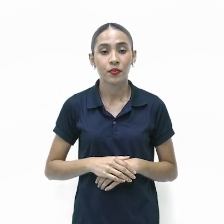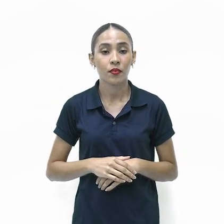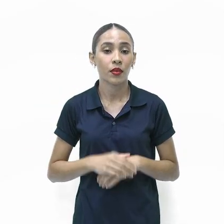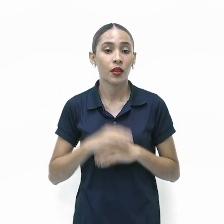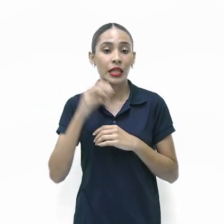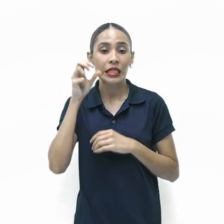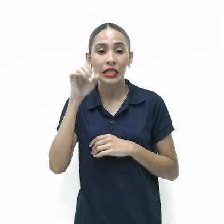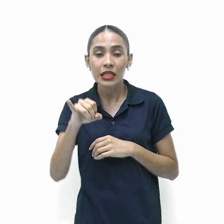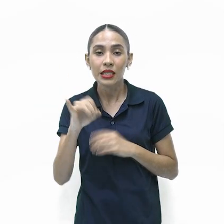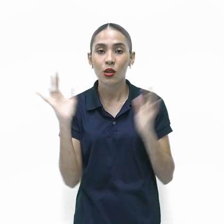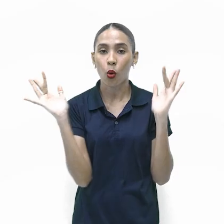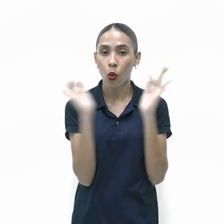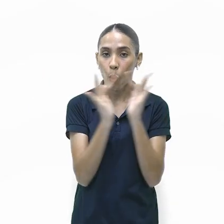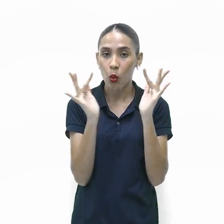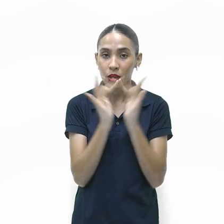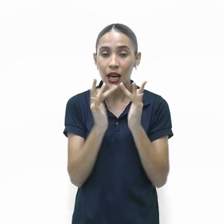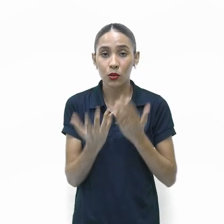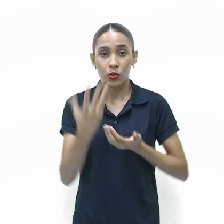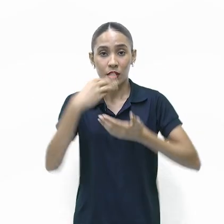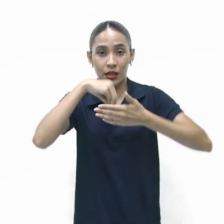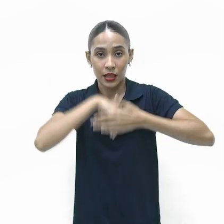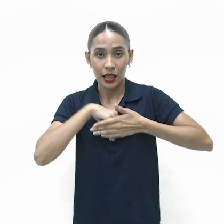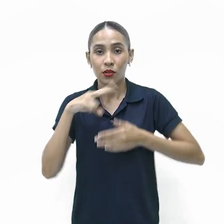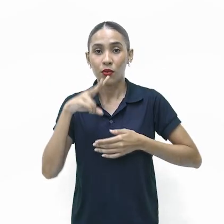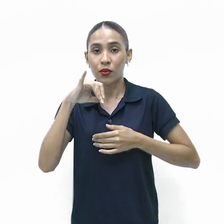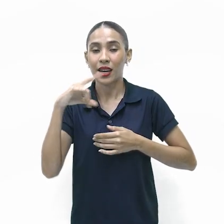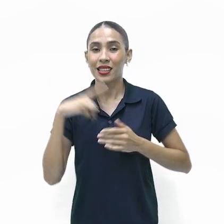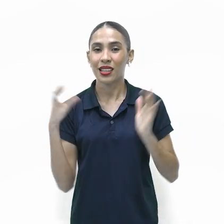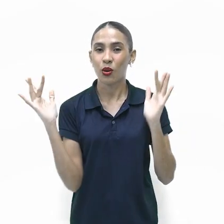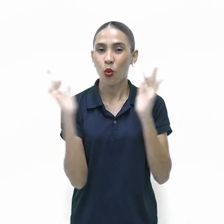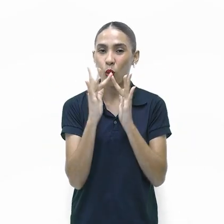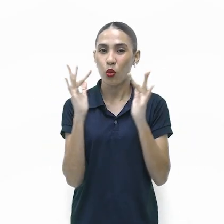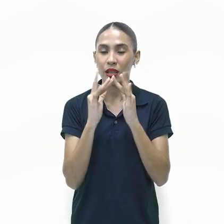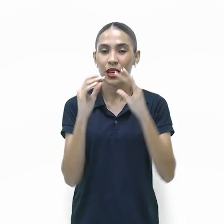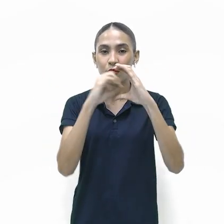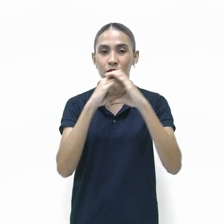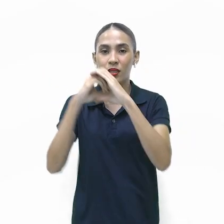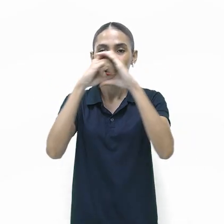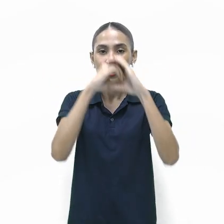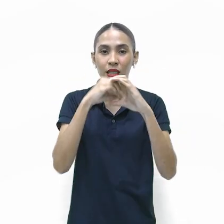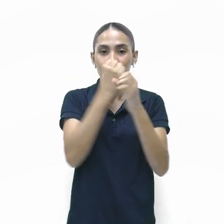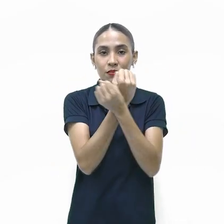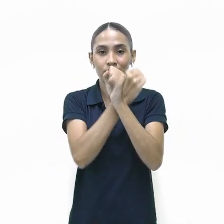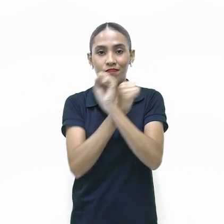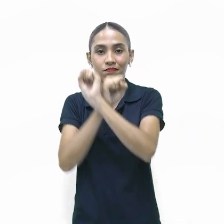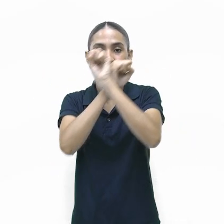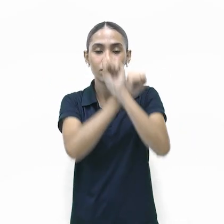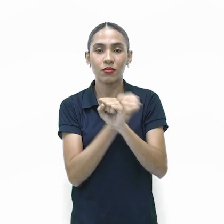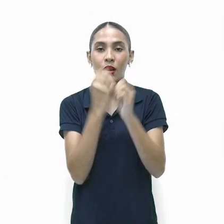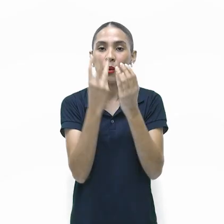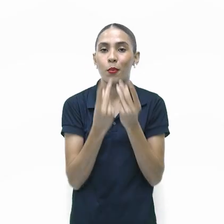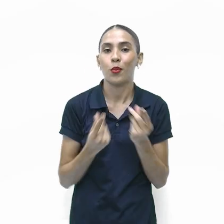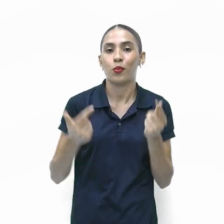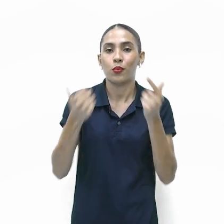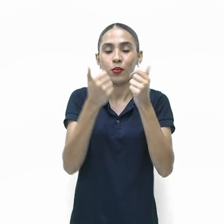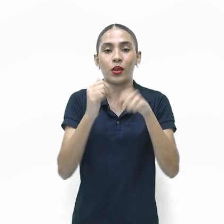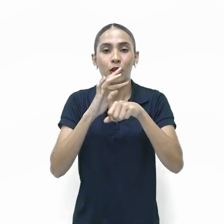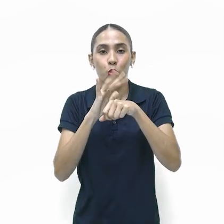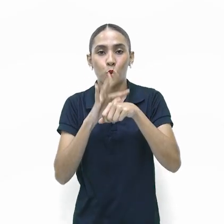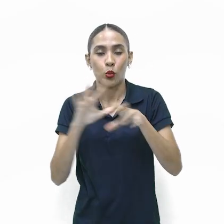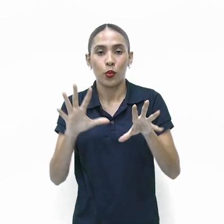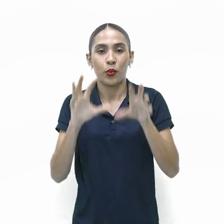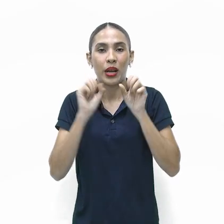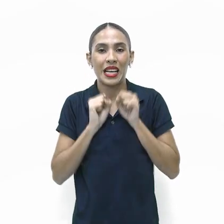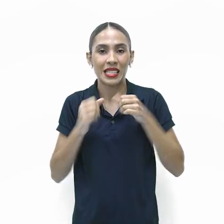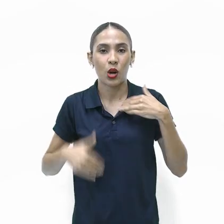vez instalados no organismo, atacam as células hospedeiras, degenerando-as e causando doenças,